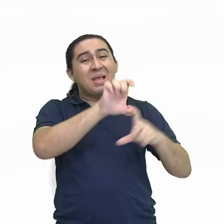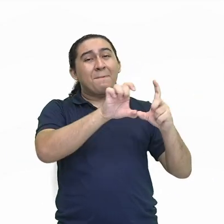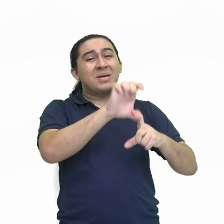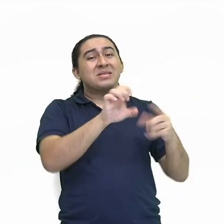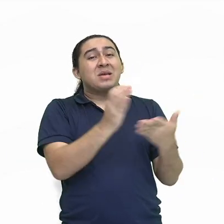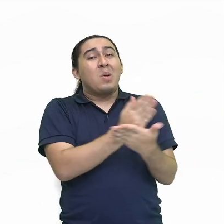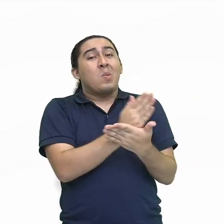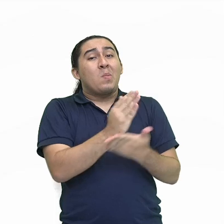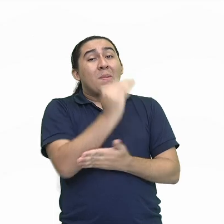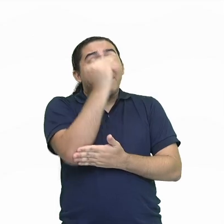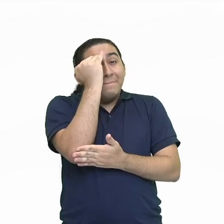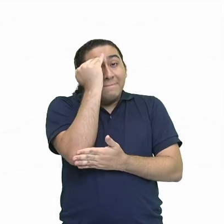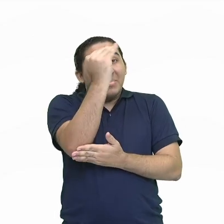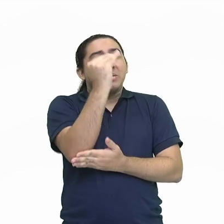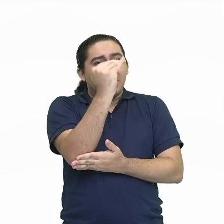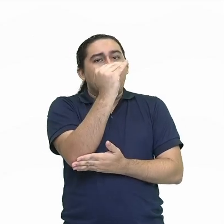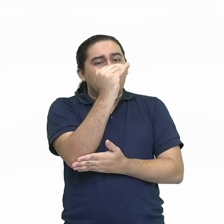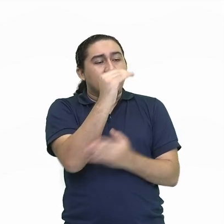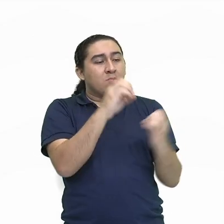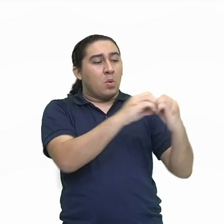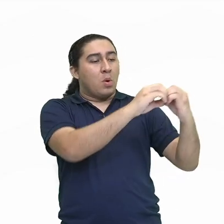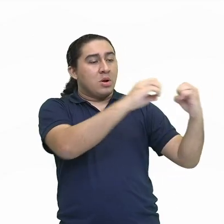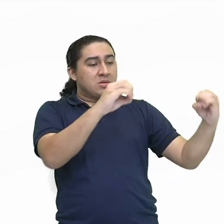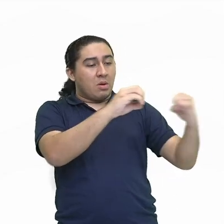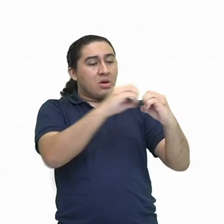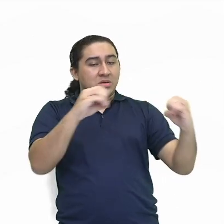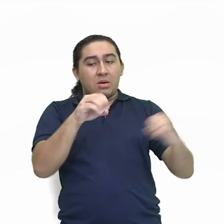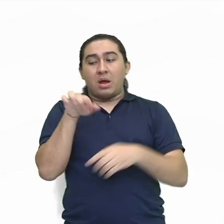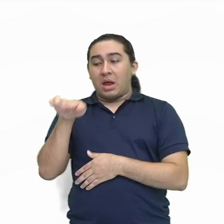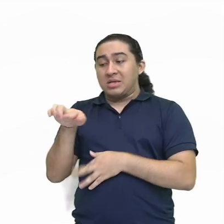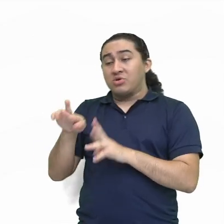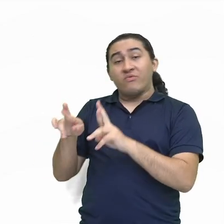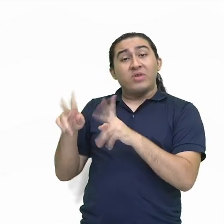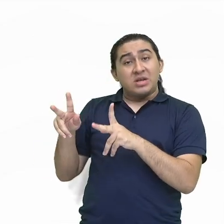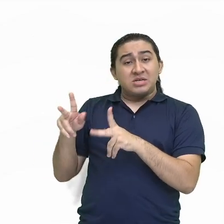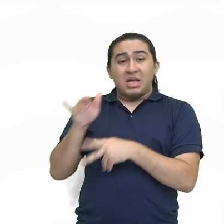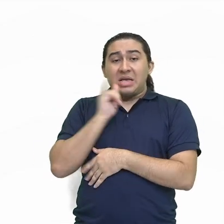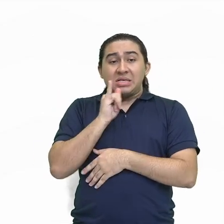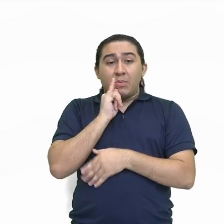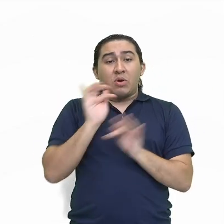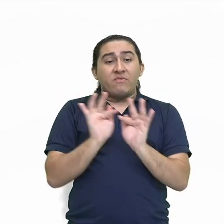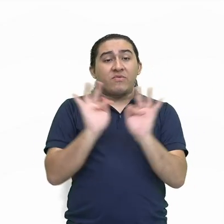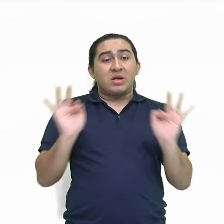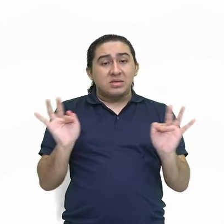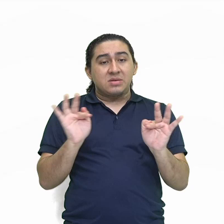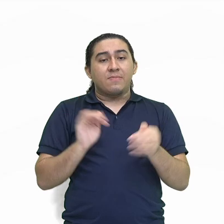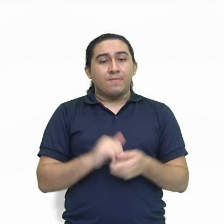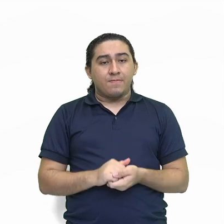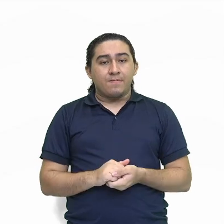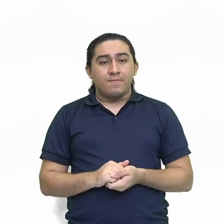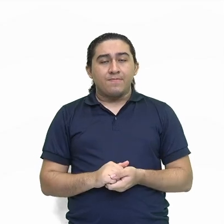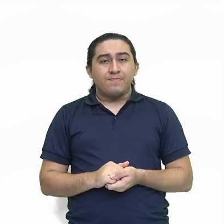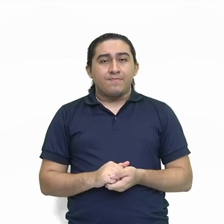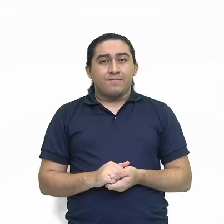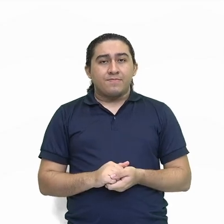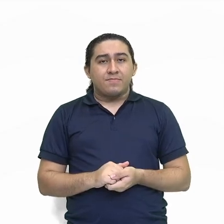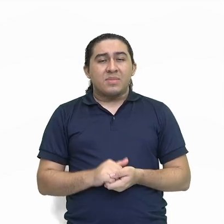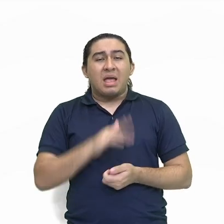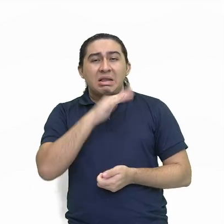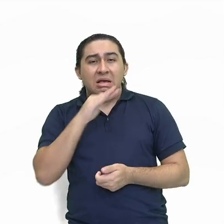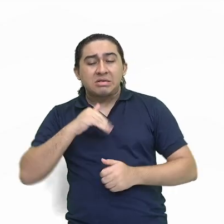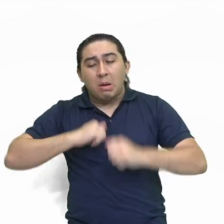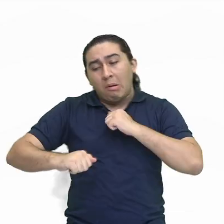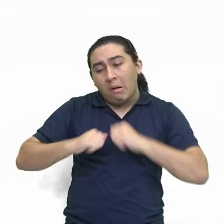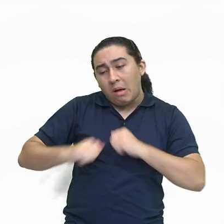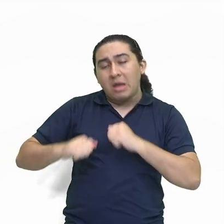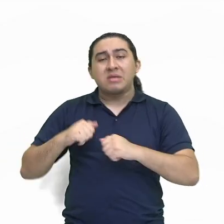uma principal. As coordenadas, não. Olha, a criança corre,